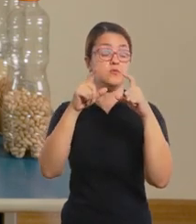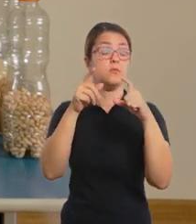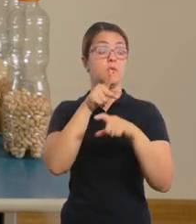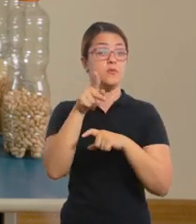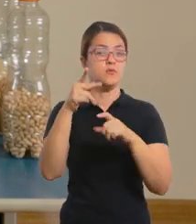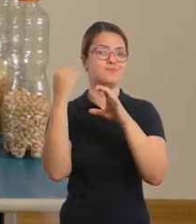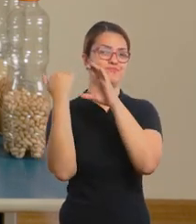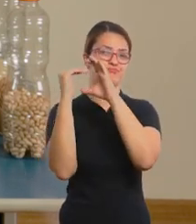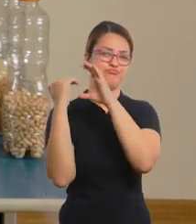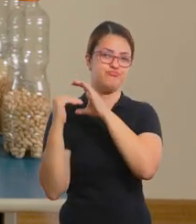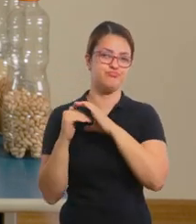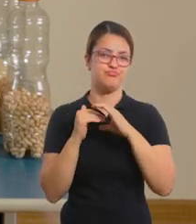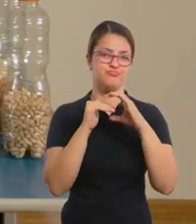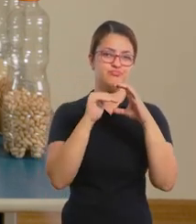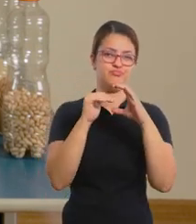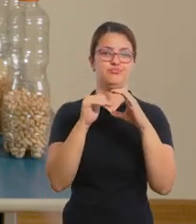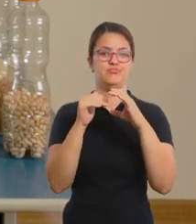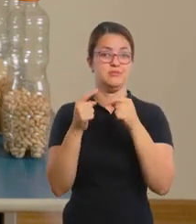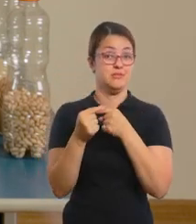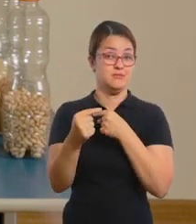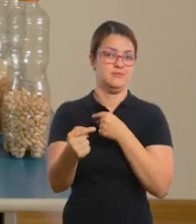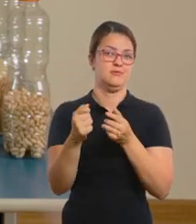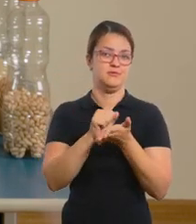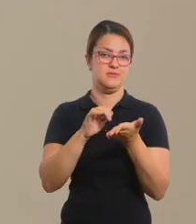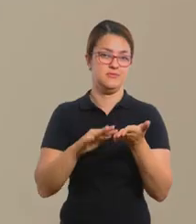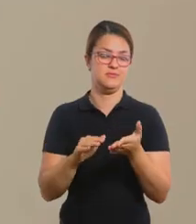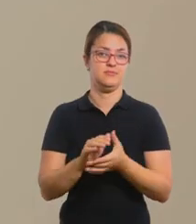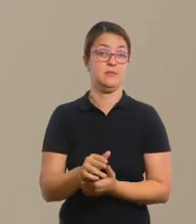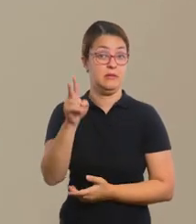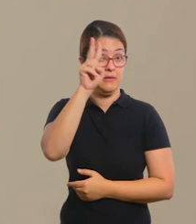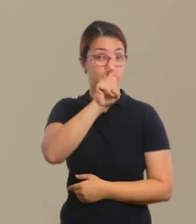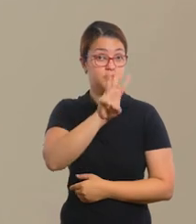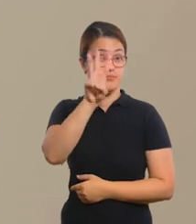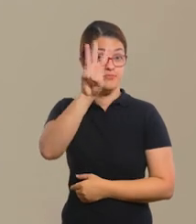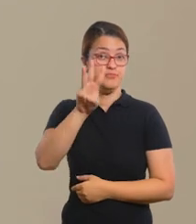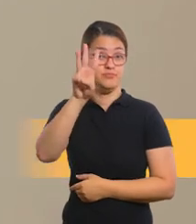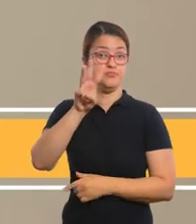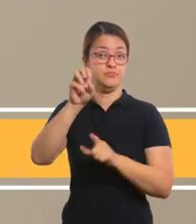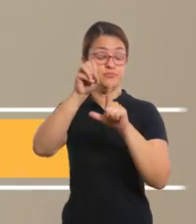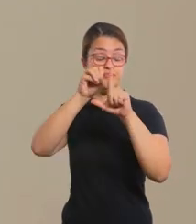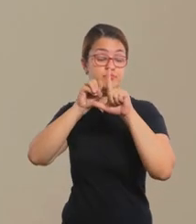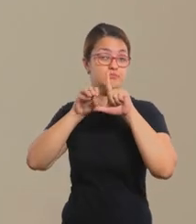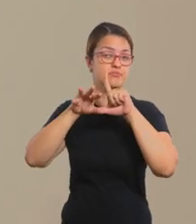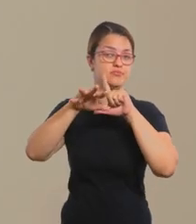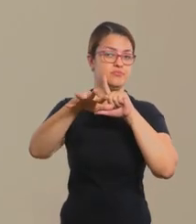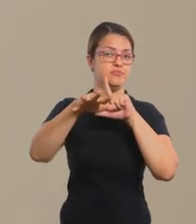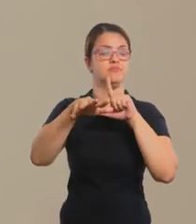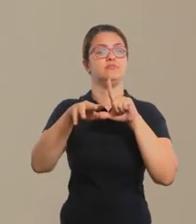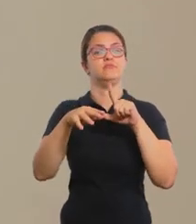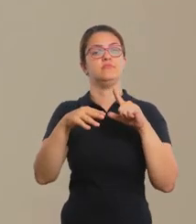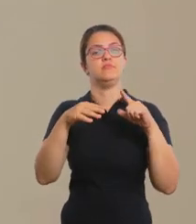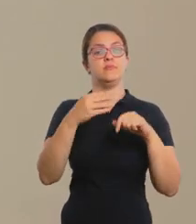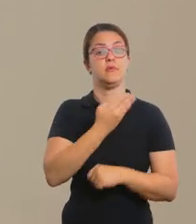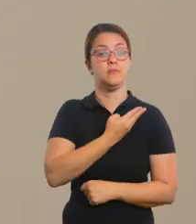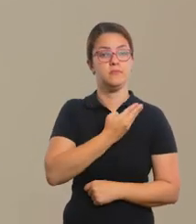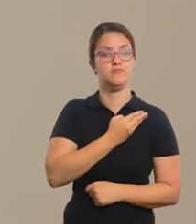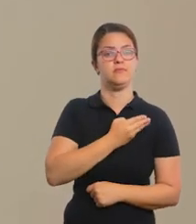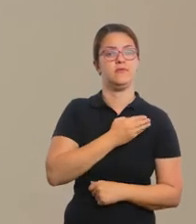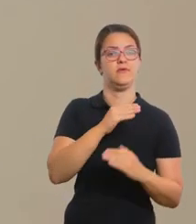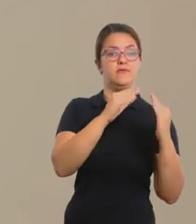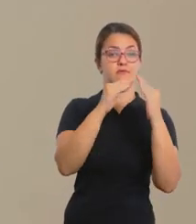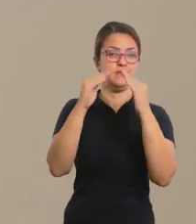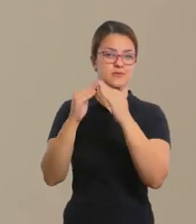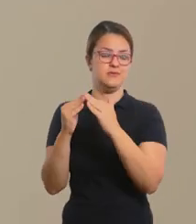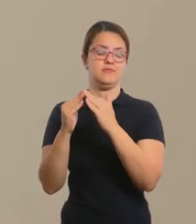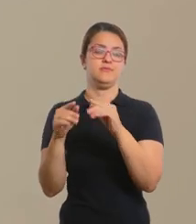professoras, que nós estamos registrando essa trajetória. Não esqueçam de compartilhar o link Lição de Casa com seus amigos, vizinhos e pessoas